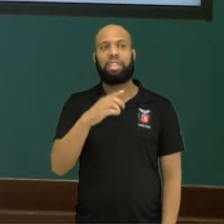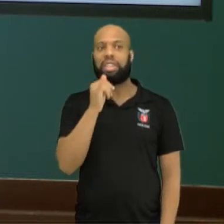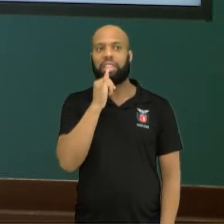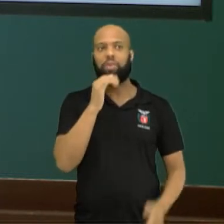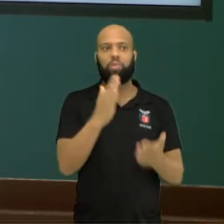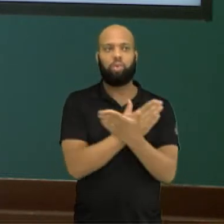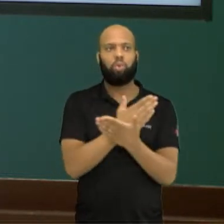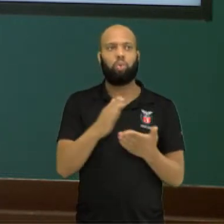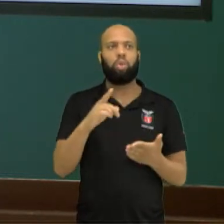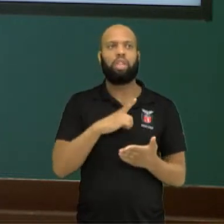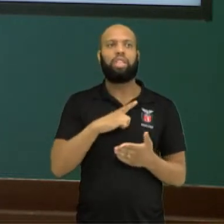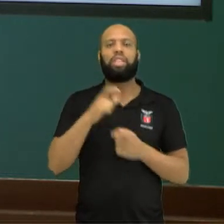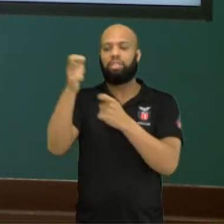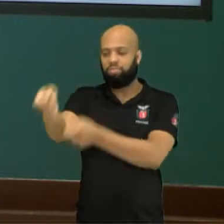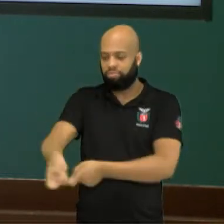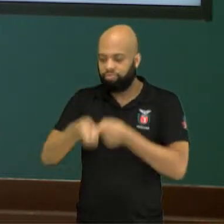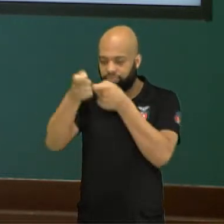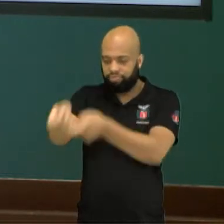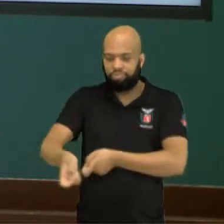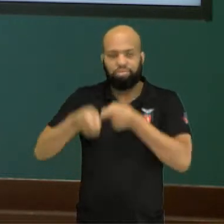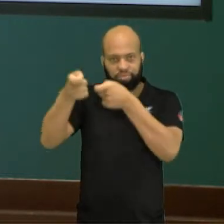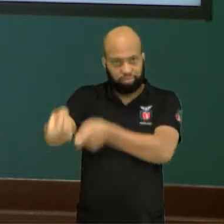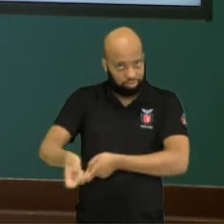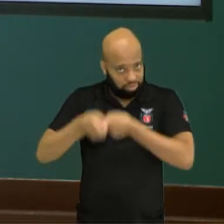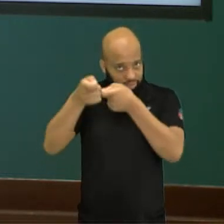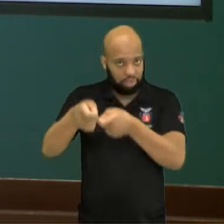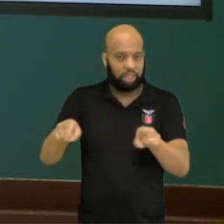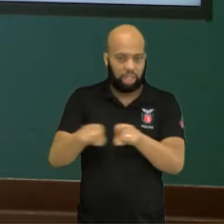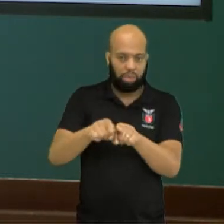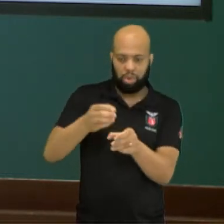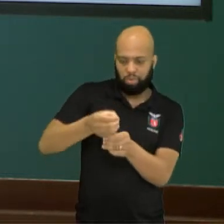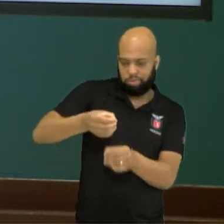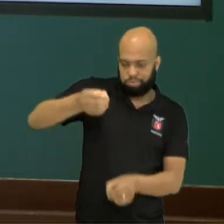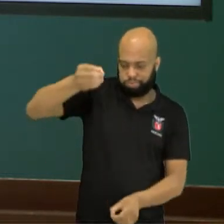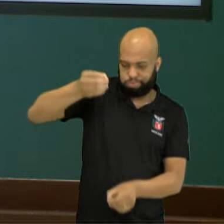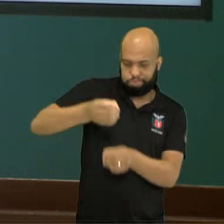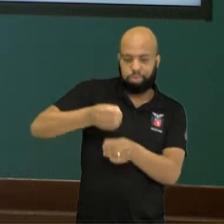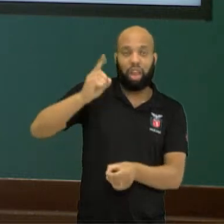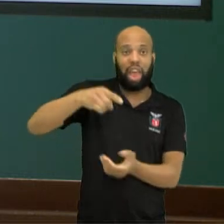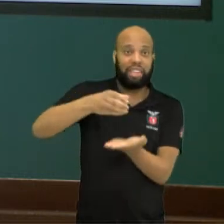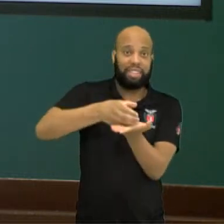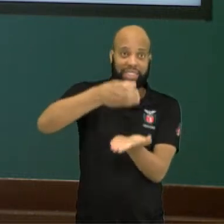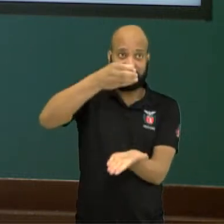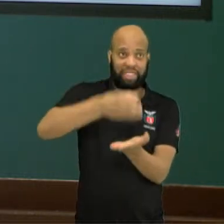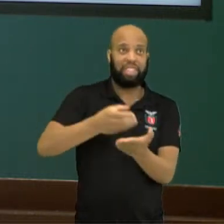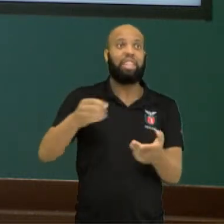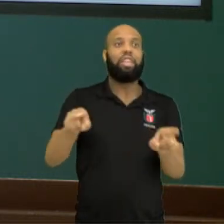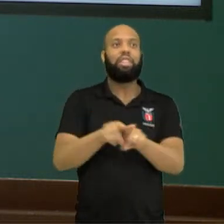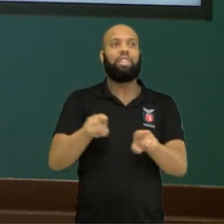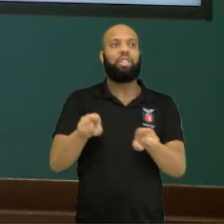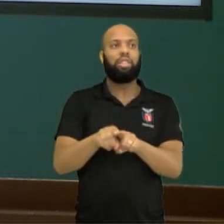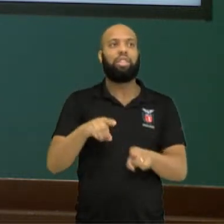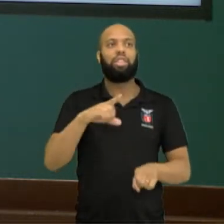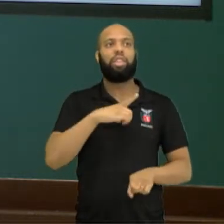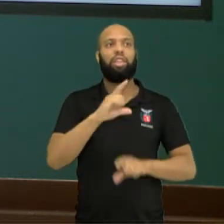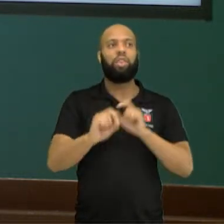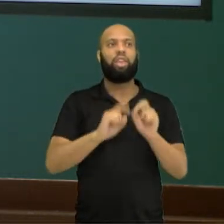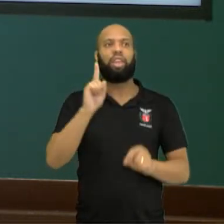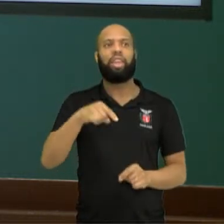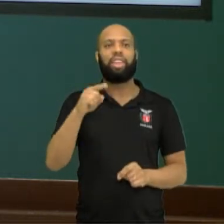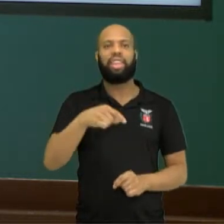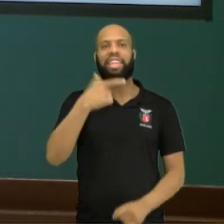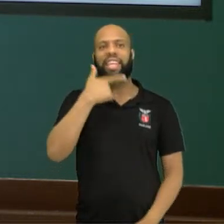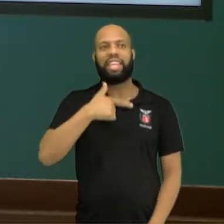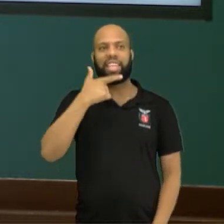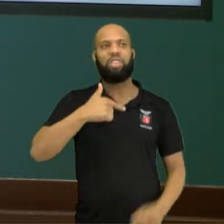ó. Na agricultura aqui, o cabo de uma enxada, né? O formato cilíndrico, queijo, né? Vários tipos de queijo,